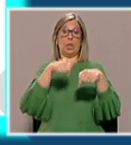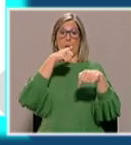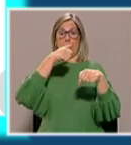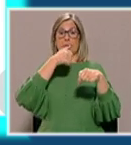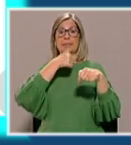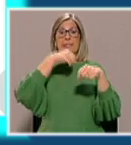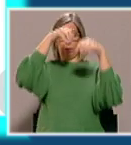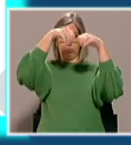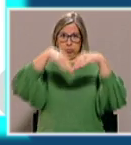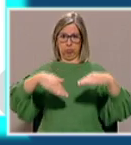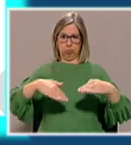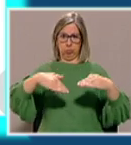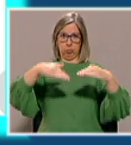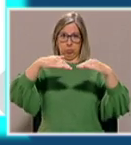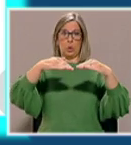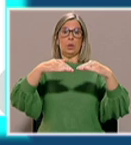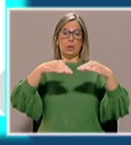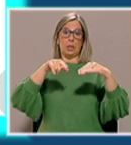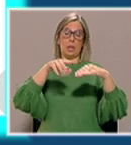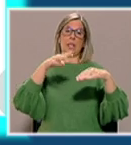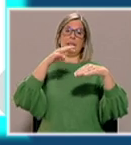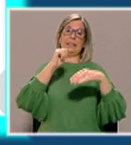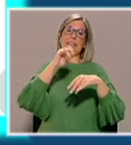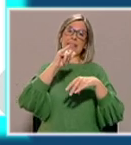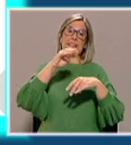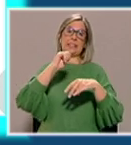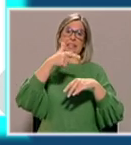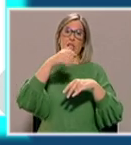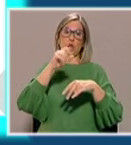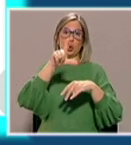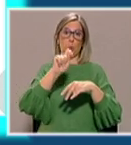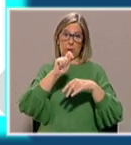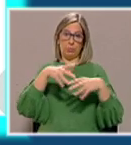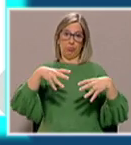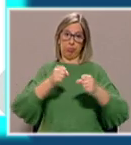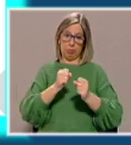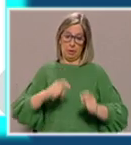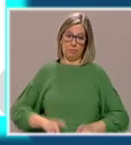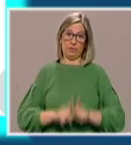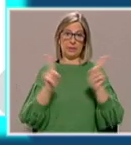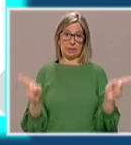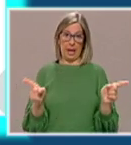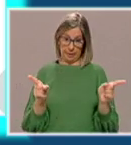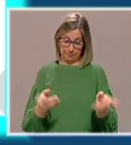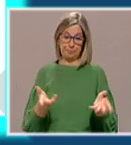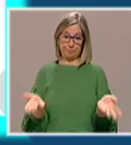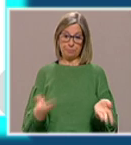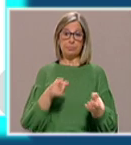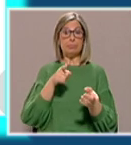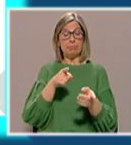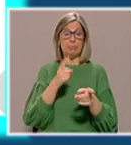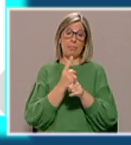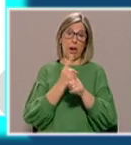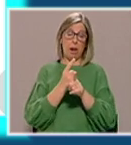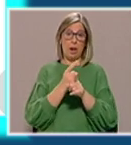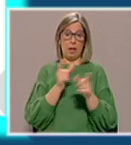sístole ventricular. Mais uma vez eu vou aqui passar todos estes pormenores que ocorrem. Há a contração dos ventrículos, porque há um aumento de